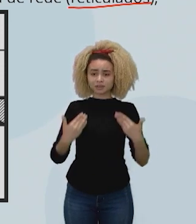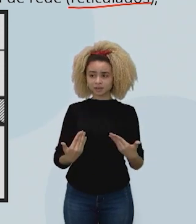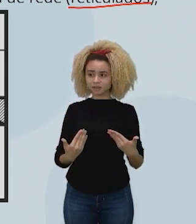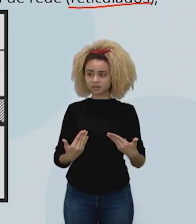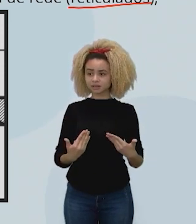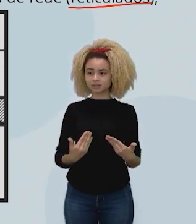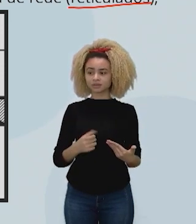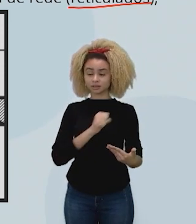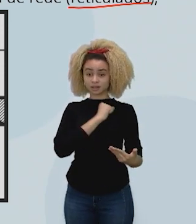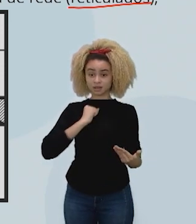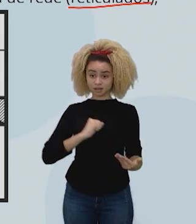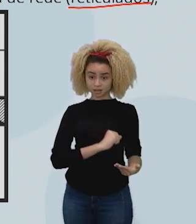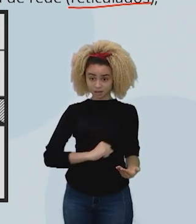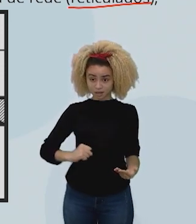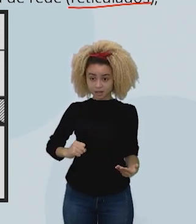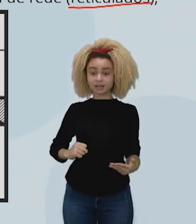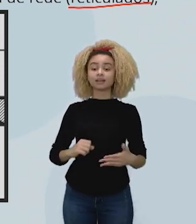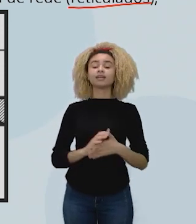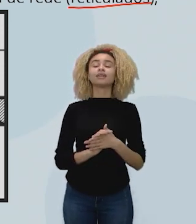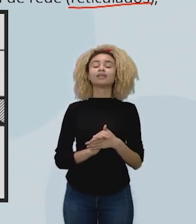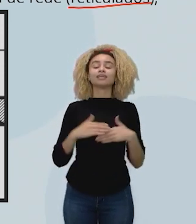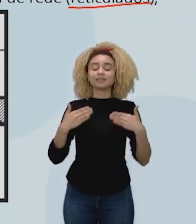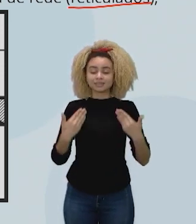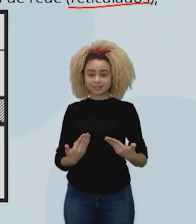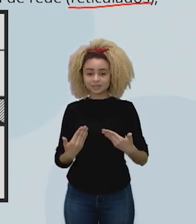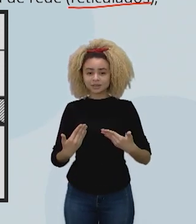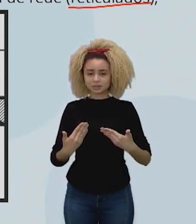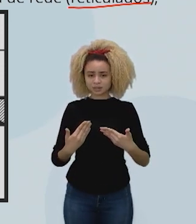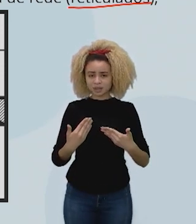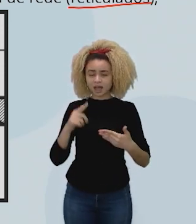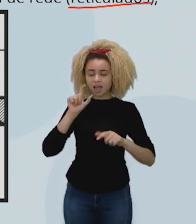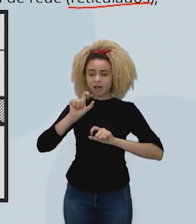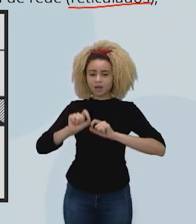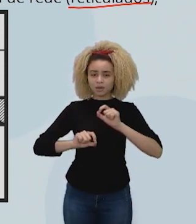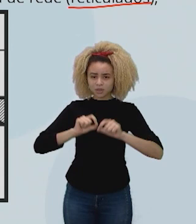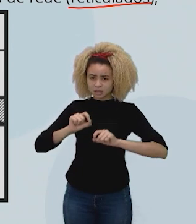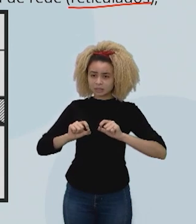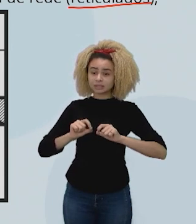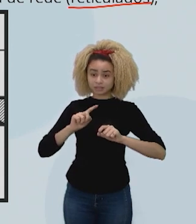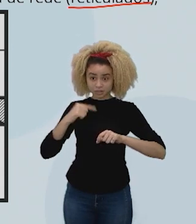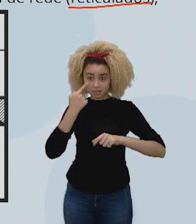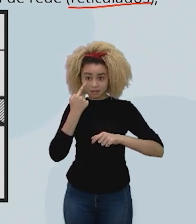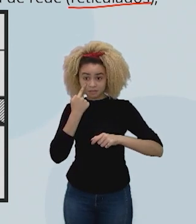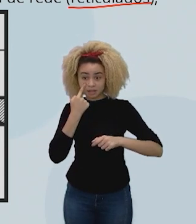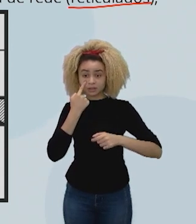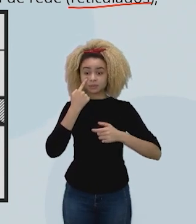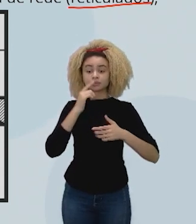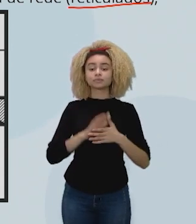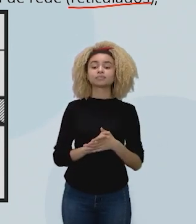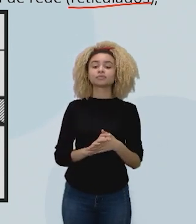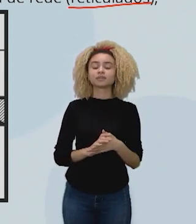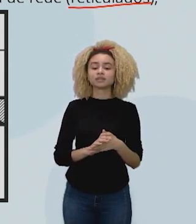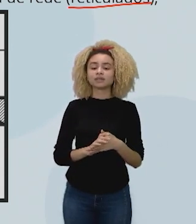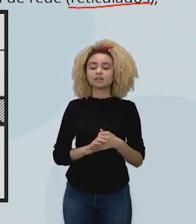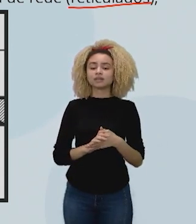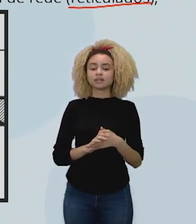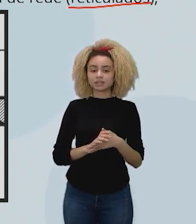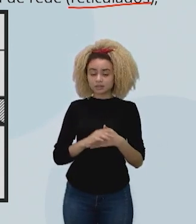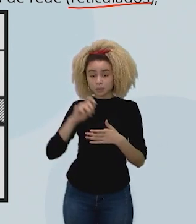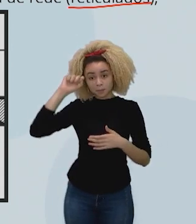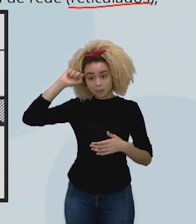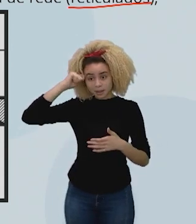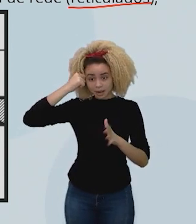baseou muito nessa questão do traço mais firme do Roy Lichtenstein, que é esse reforço que a gente está vendo aqui, ó, tá? Esse reforço